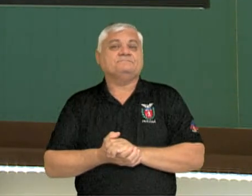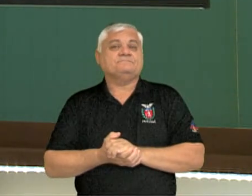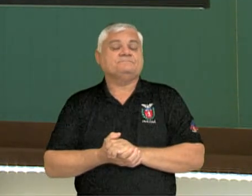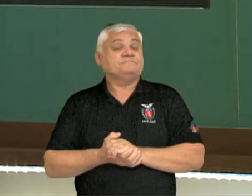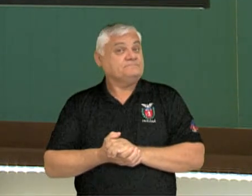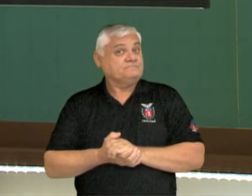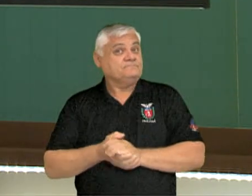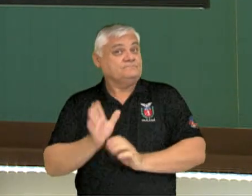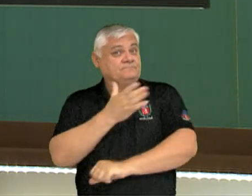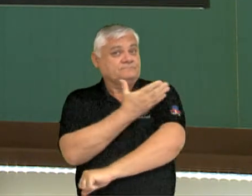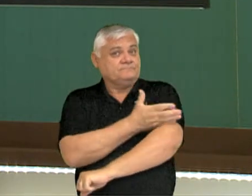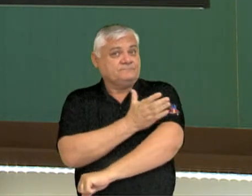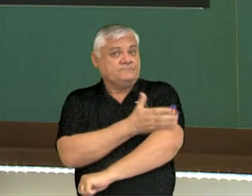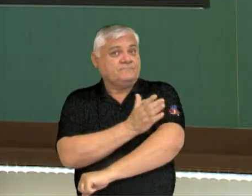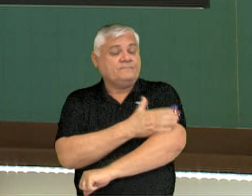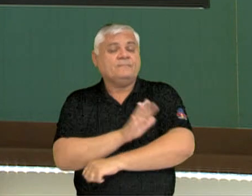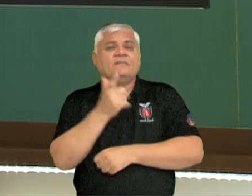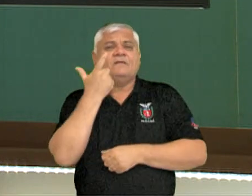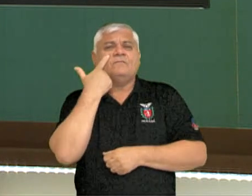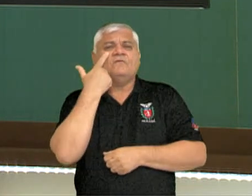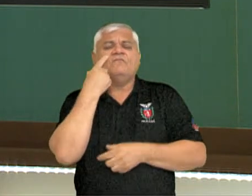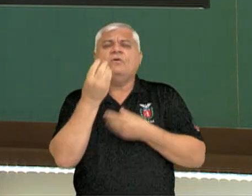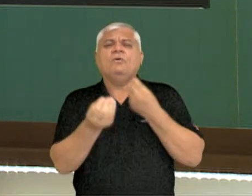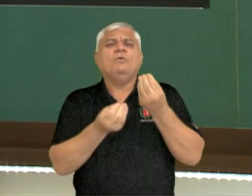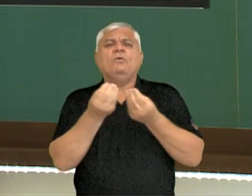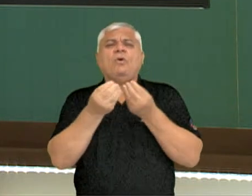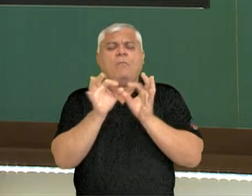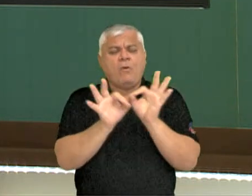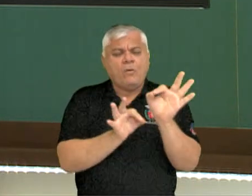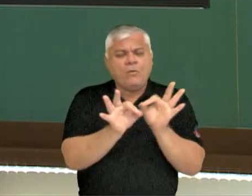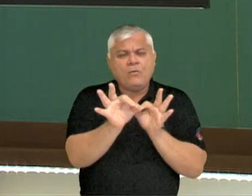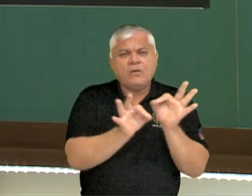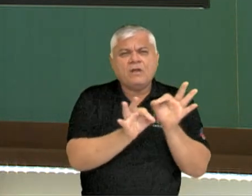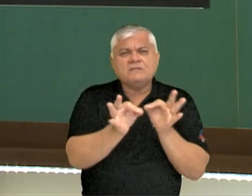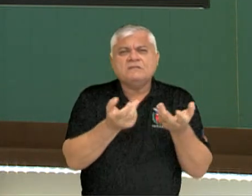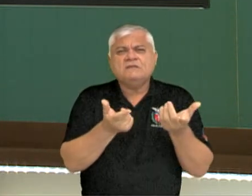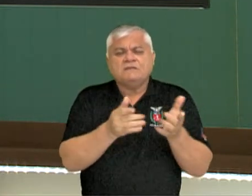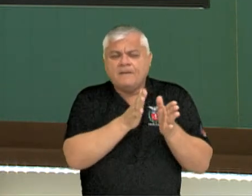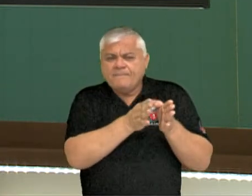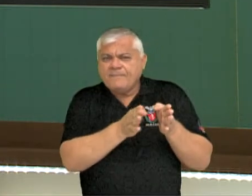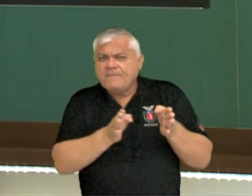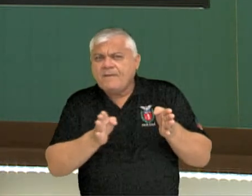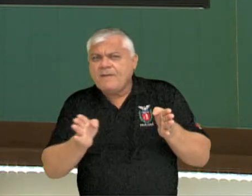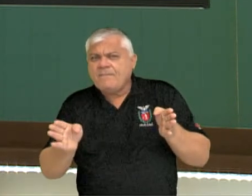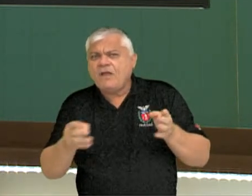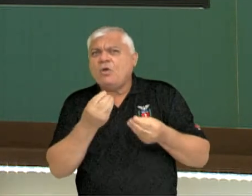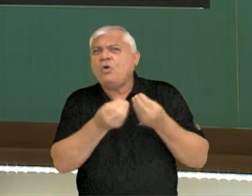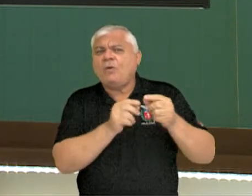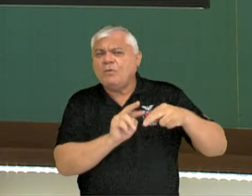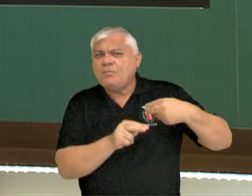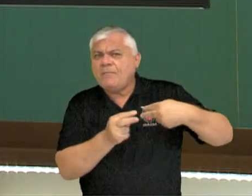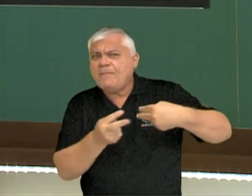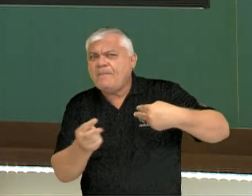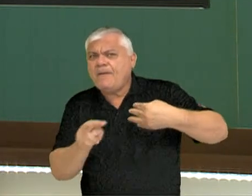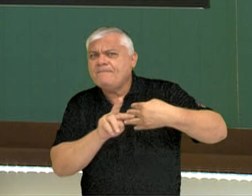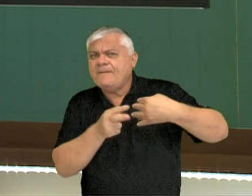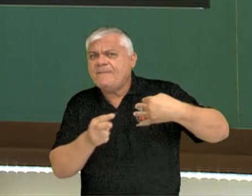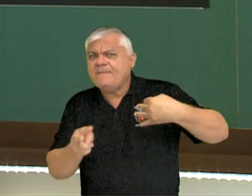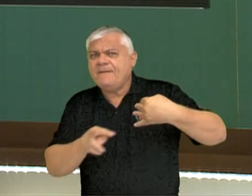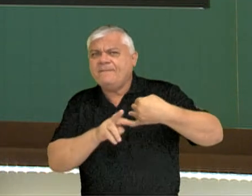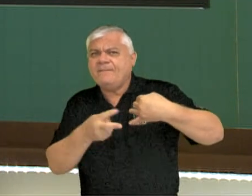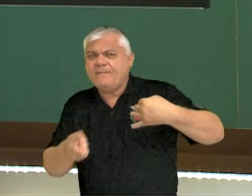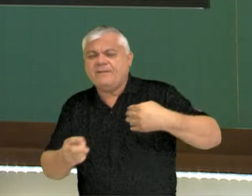Pensando no exercício, então, vamos ver aí como ocorre a organização, né? Os eventos de reprodução na